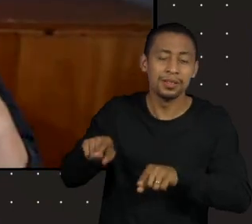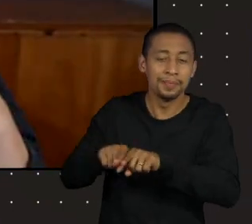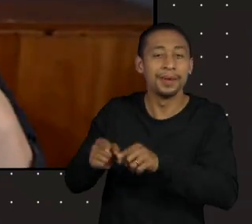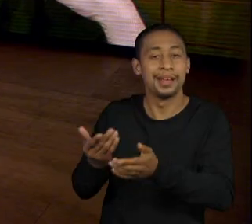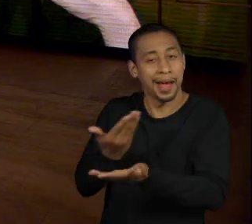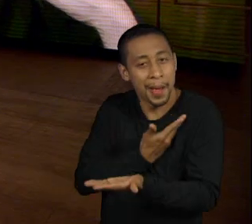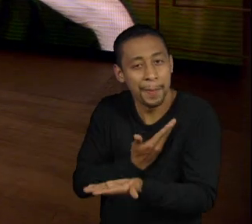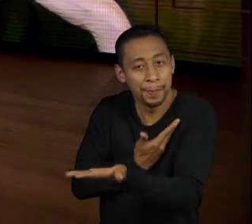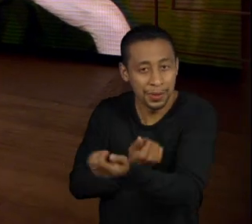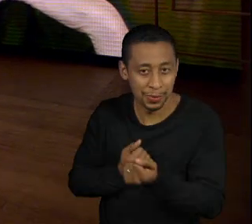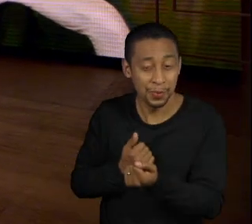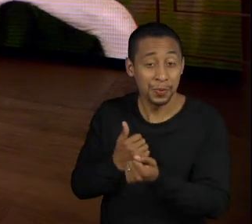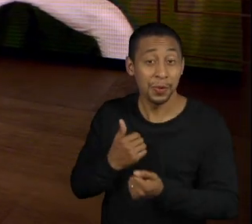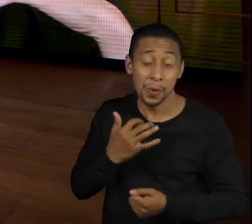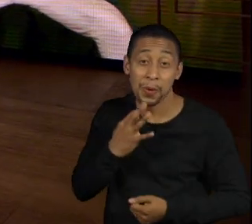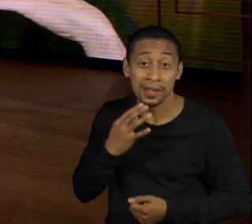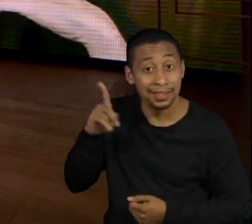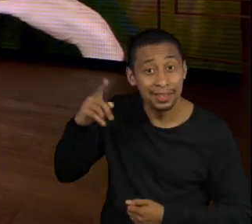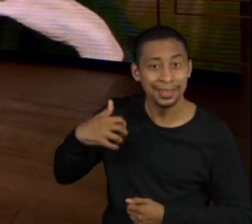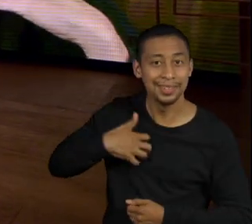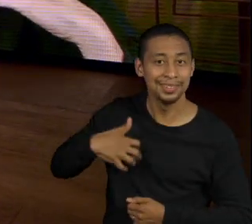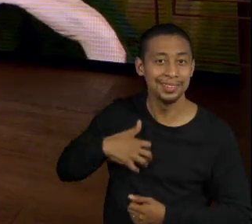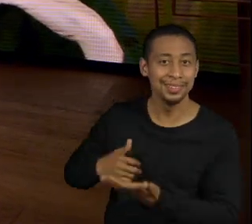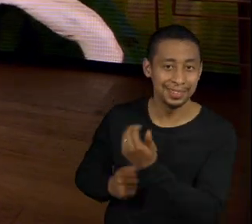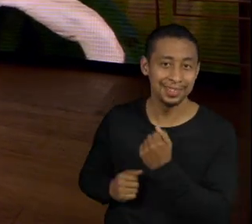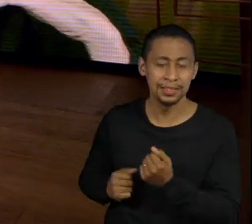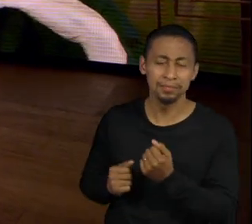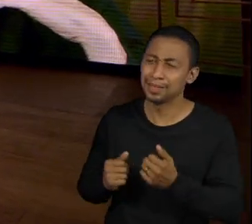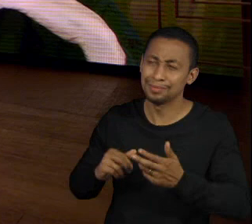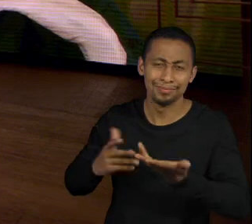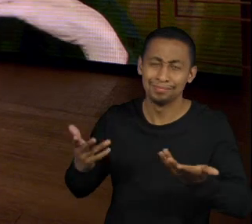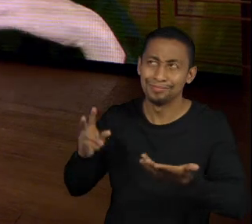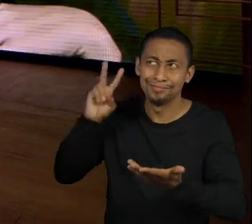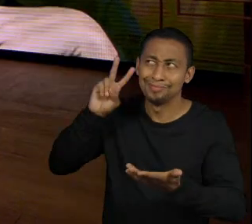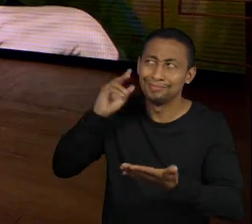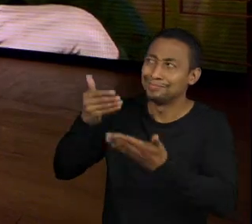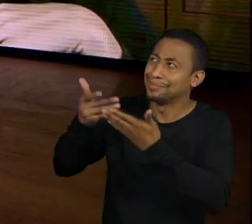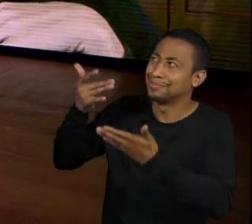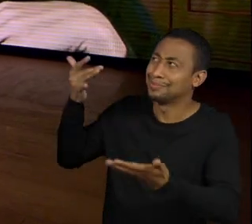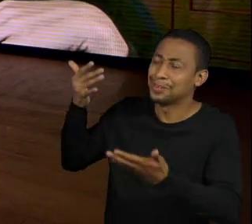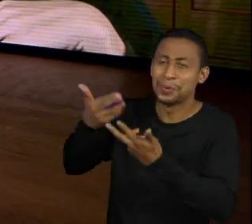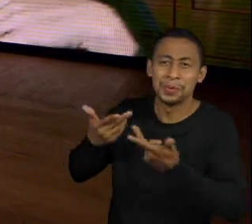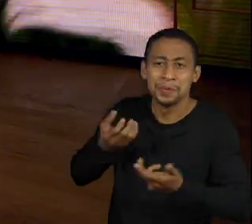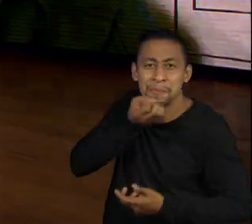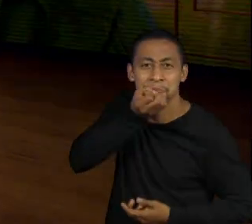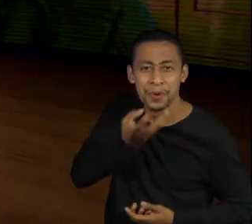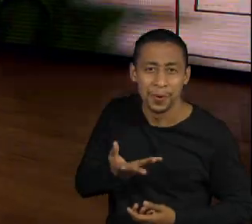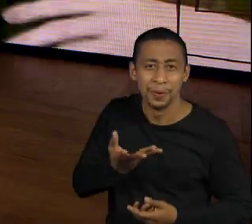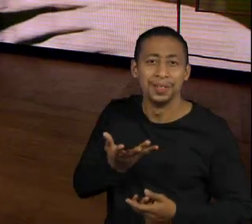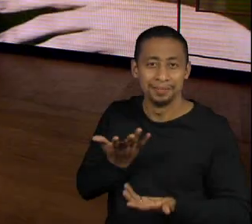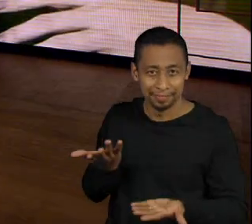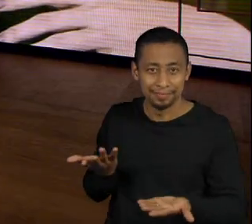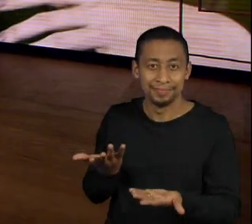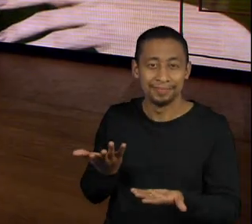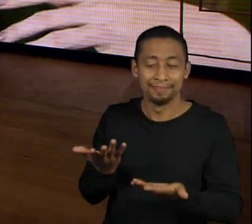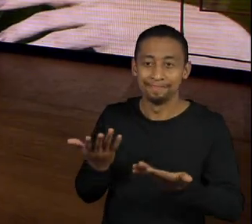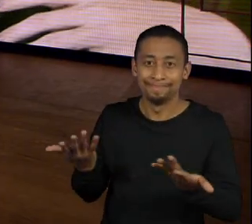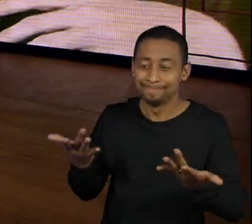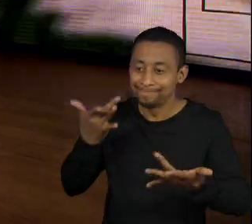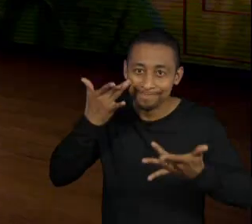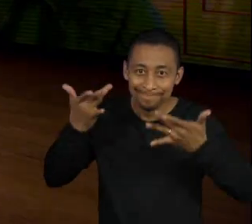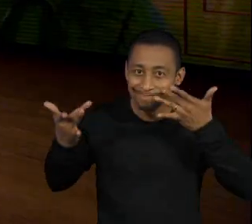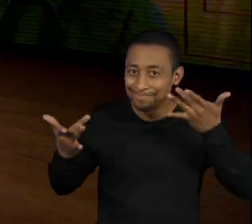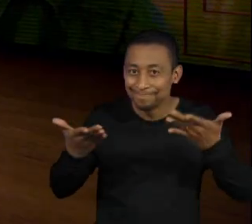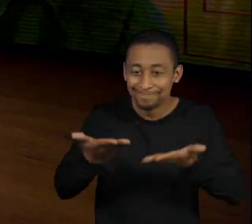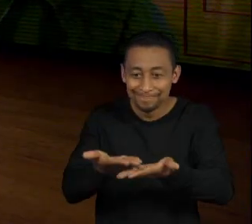amigo. E muitas histórias boas, assim, desde você atuar